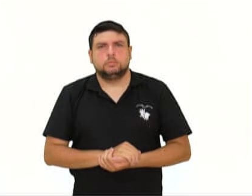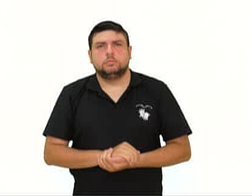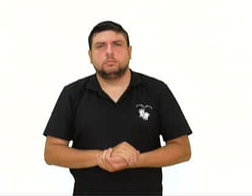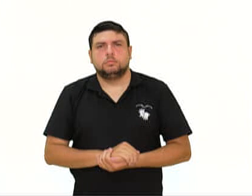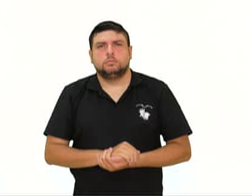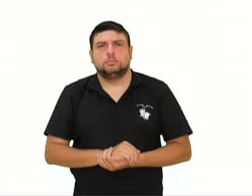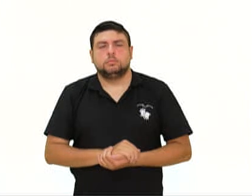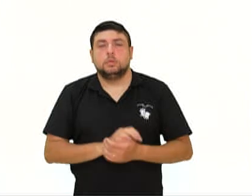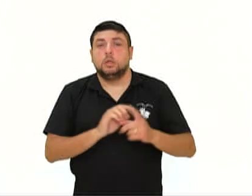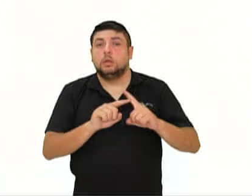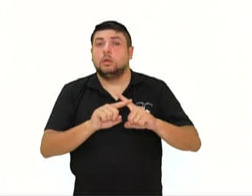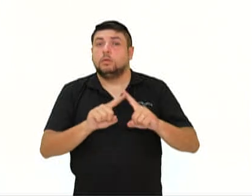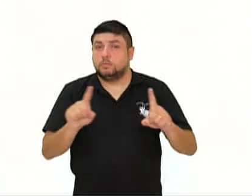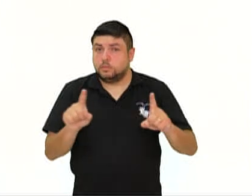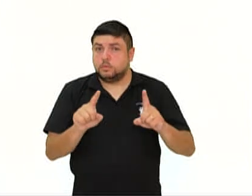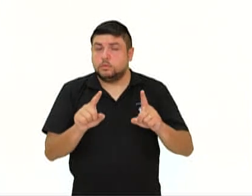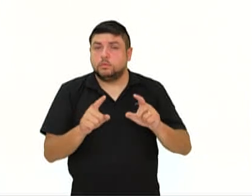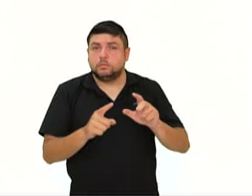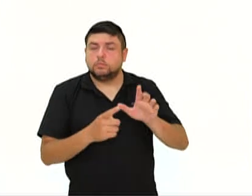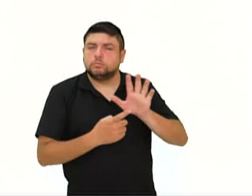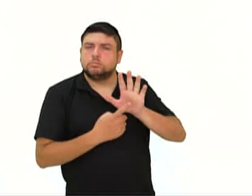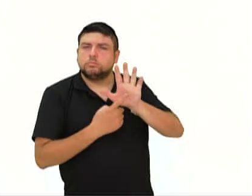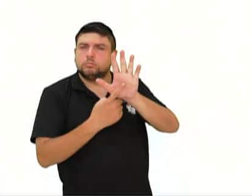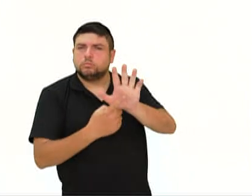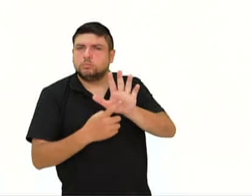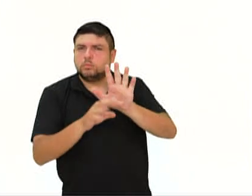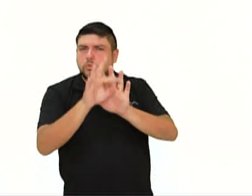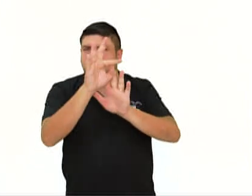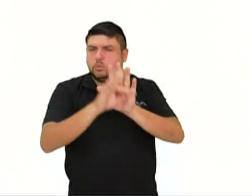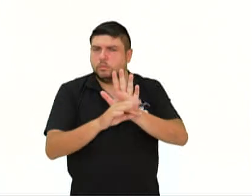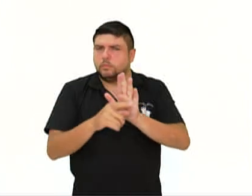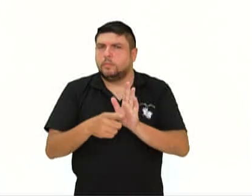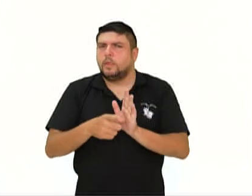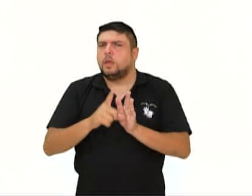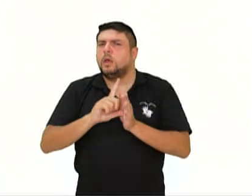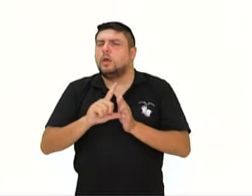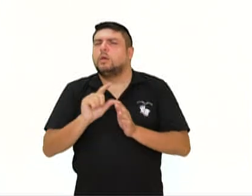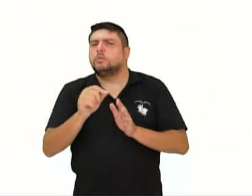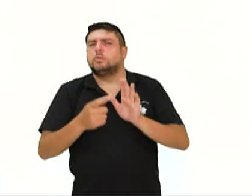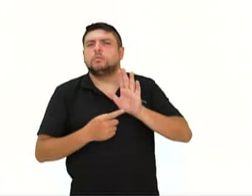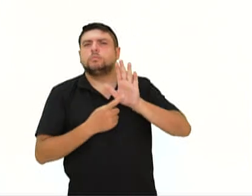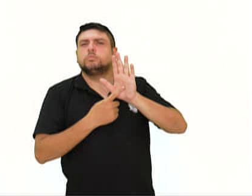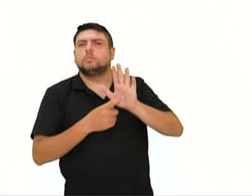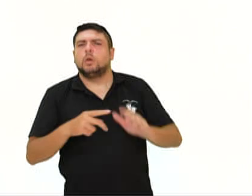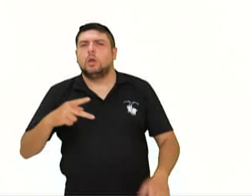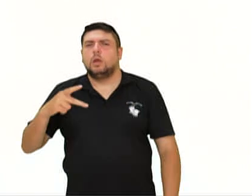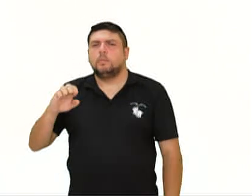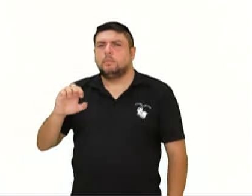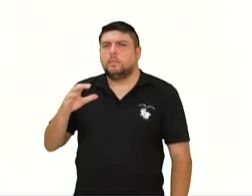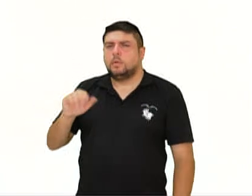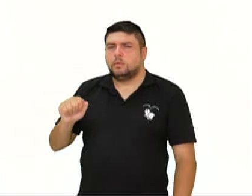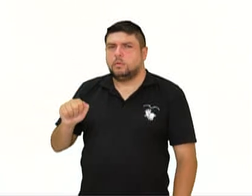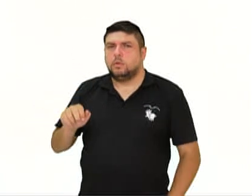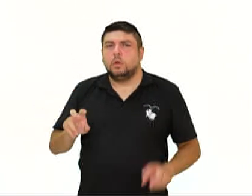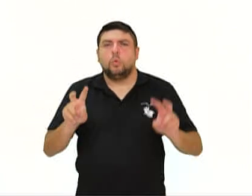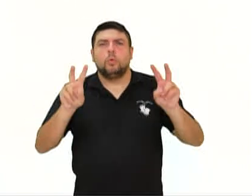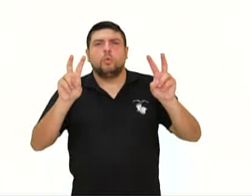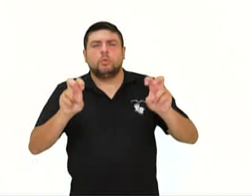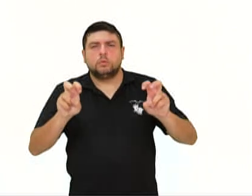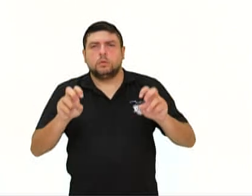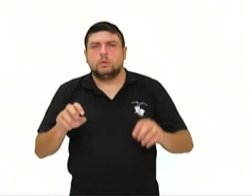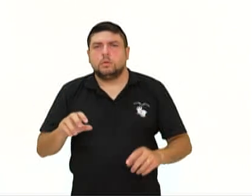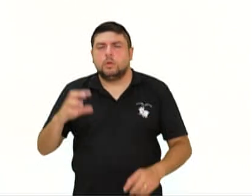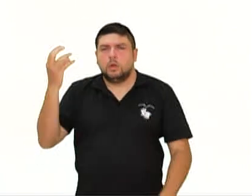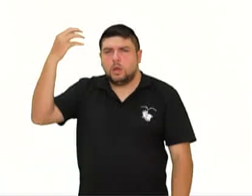E antes de nós falarmos sobre esse texto, eu trouxe para vocês aqui uma peça teatral chamada O Rei da Vela, de